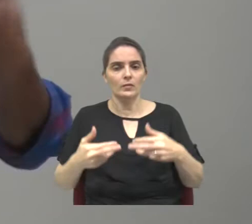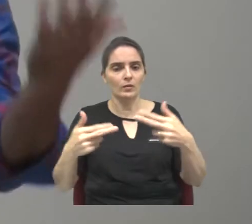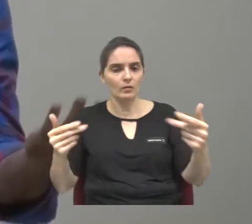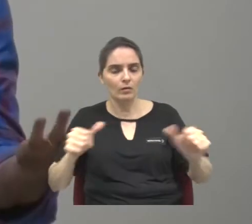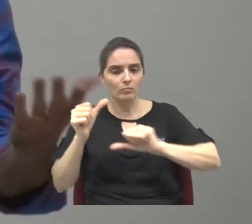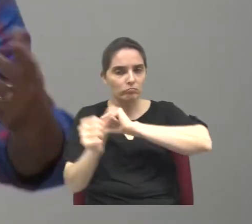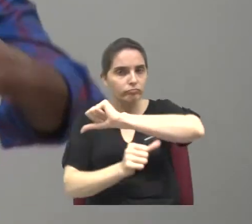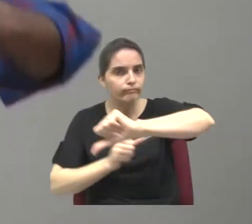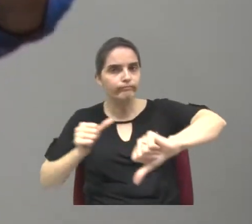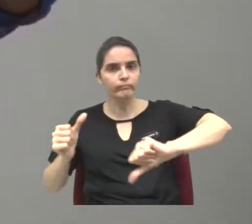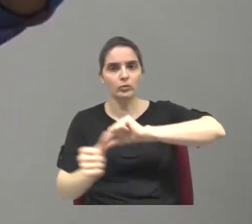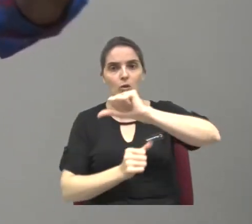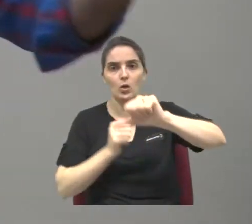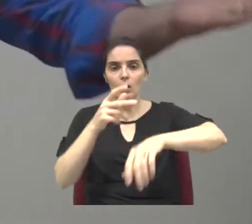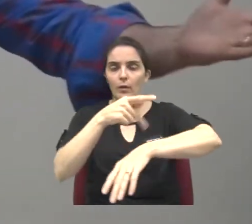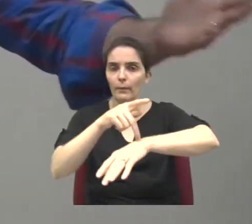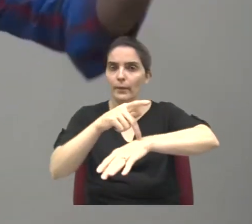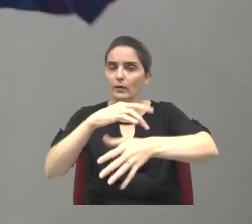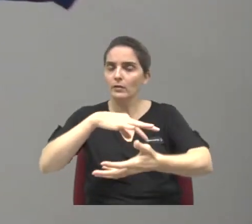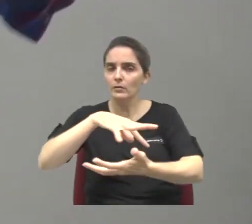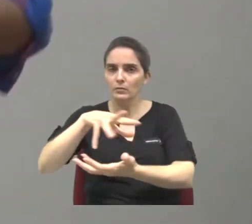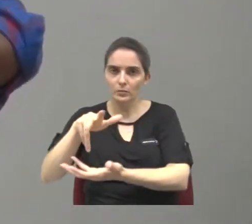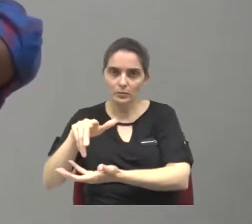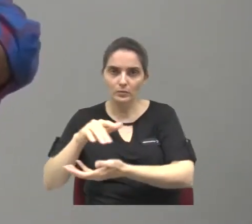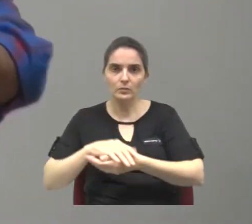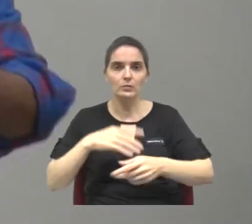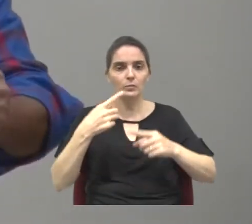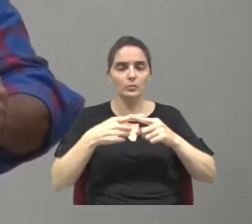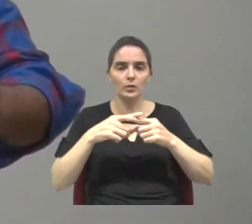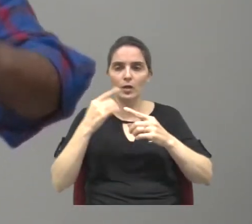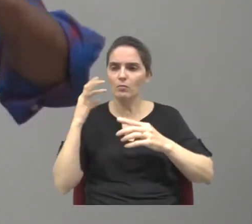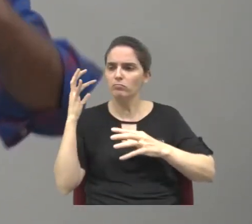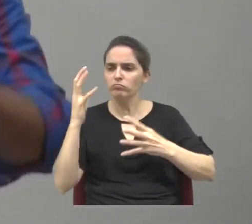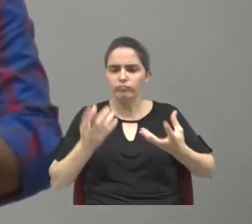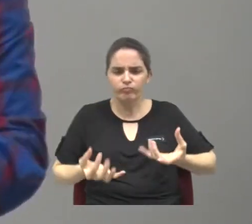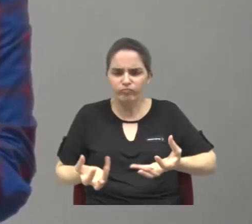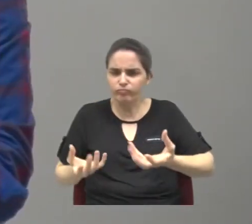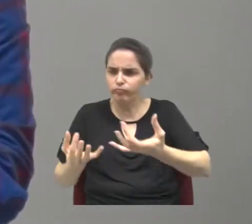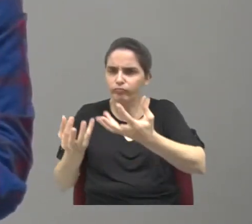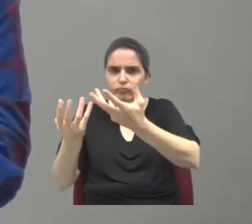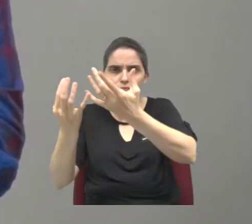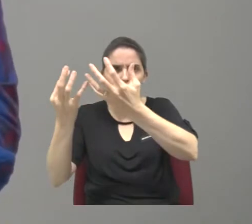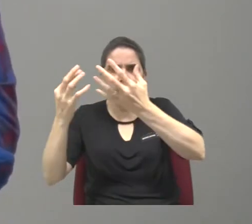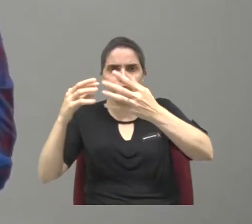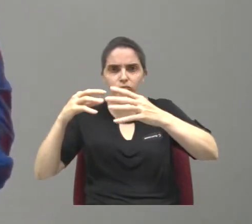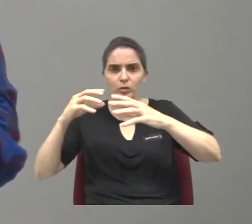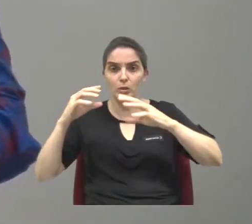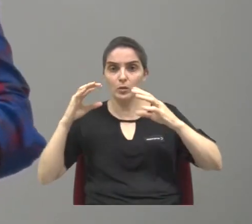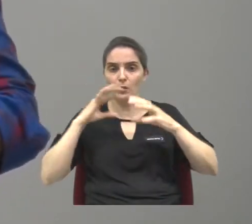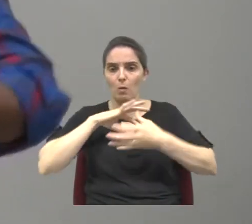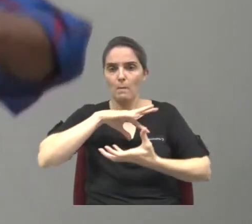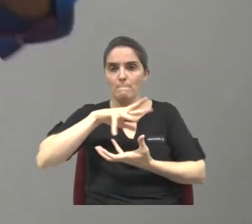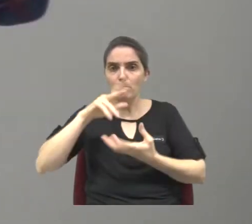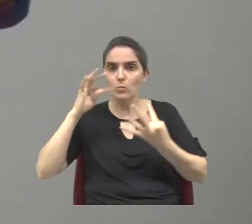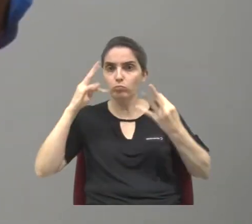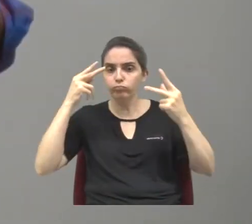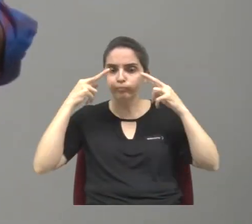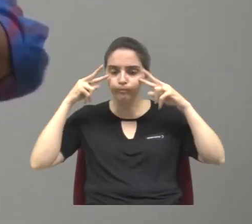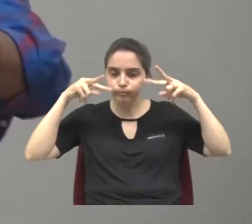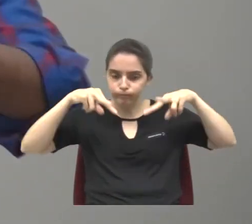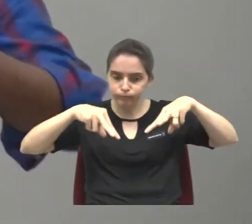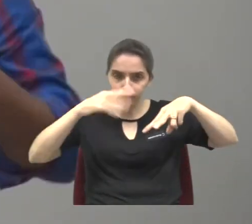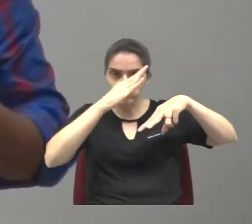e no mundo por conta da queimada o mundo todo olhando para o país mas enquanto isso existe uma fila na